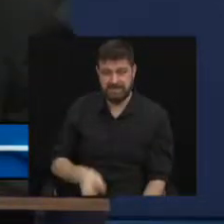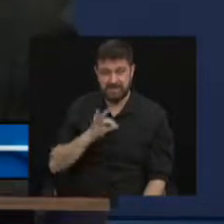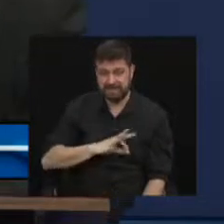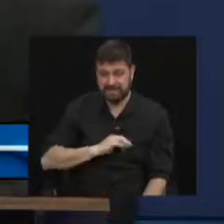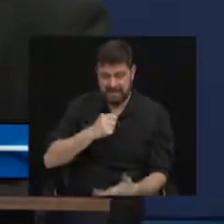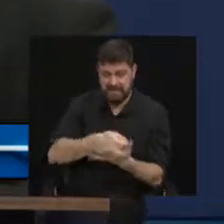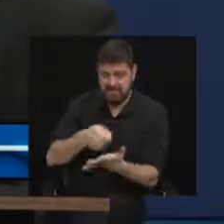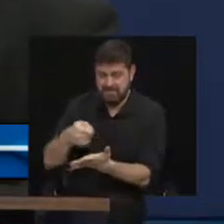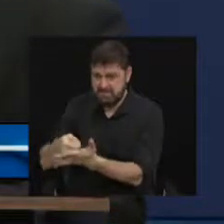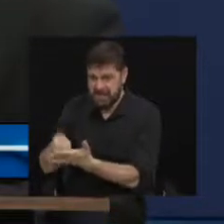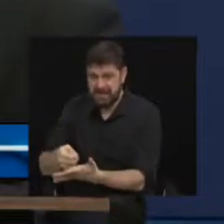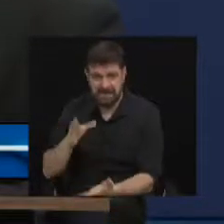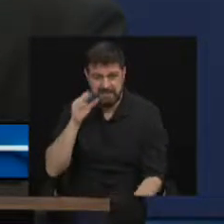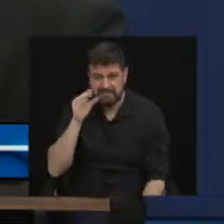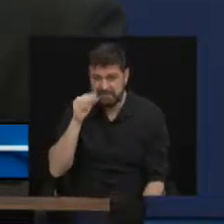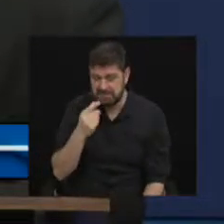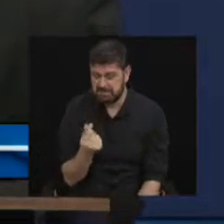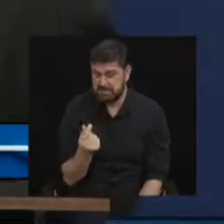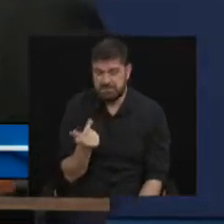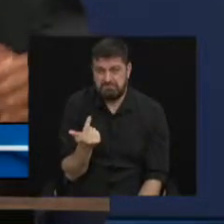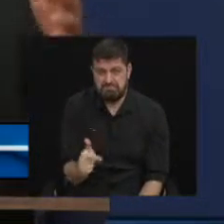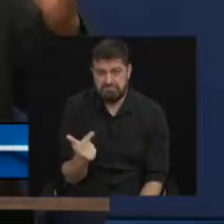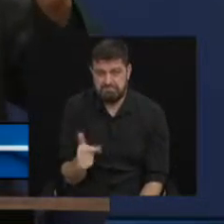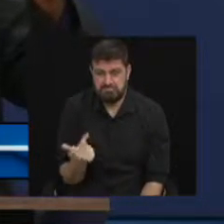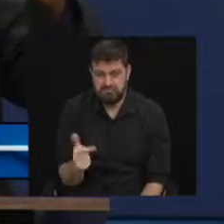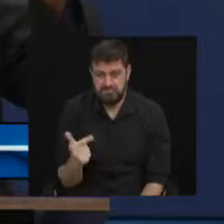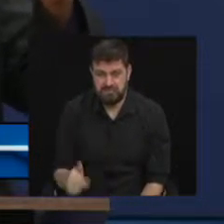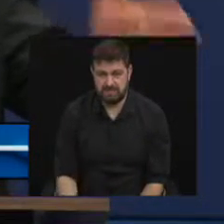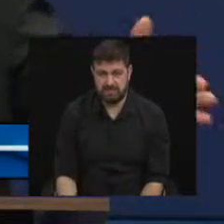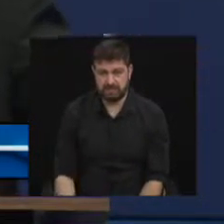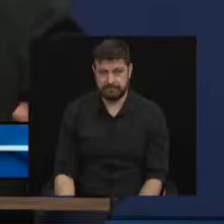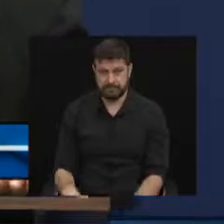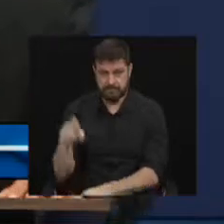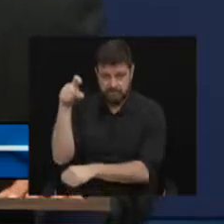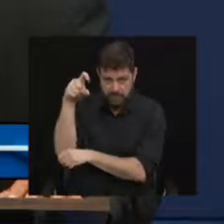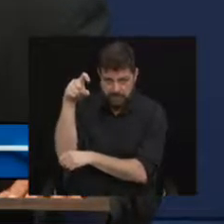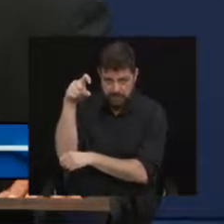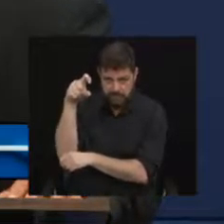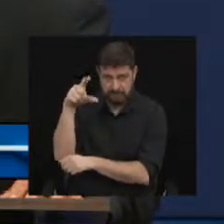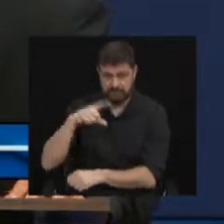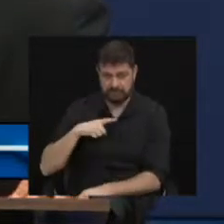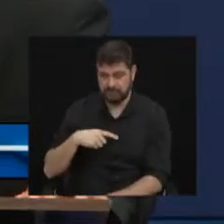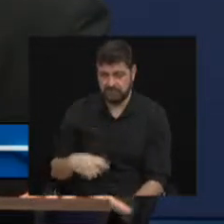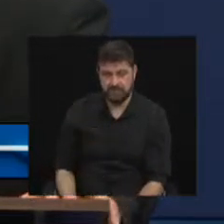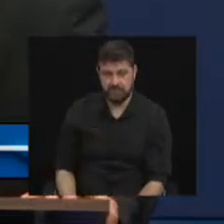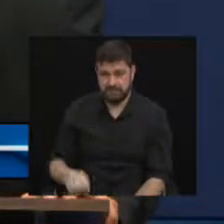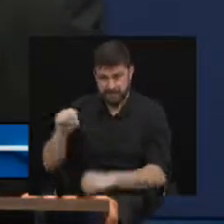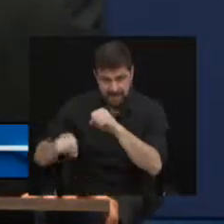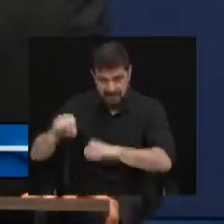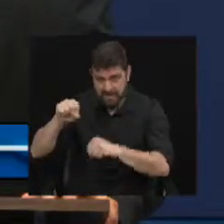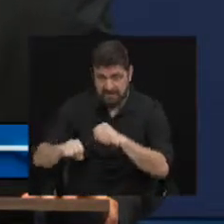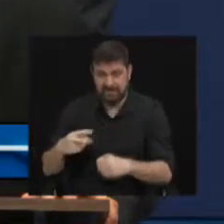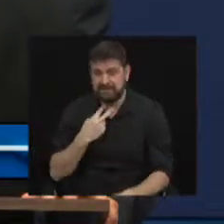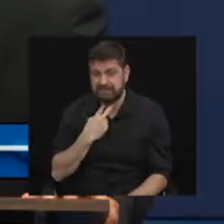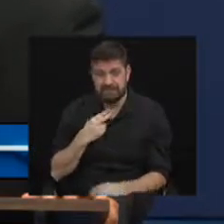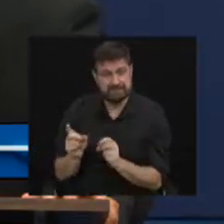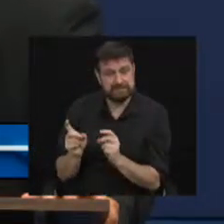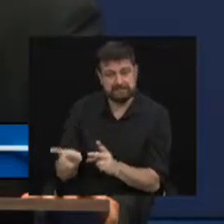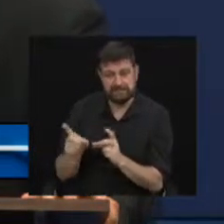Eu vejo o orgulho daquele povo. Mas quando eu disse aqui nessa tribuna que o plano econômico do governo foi